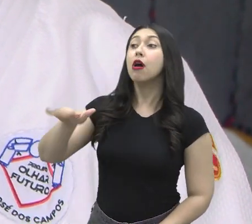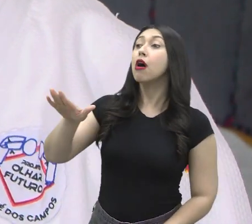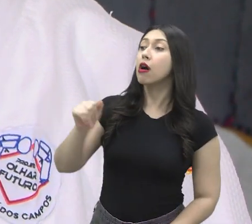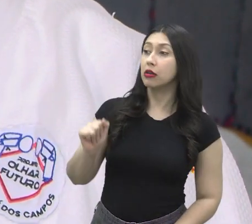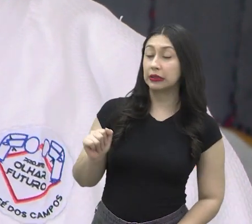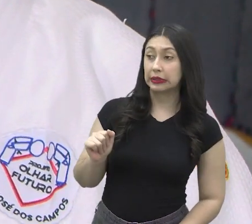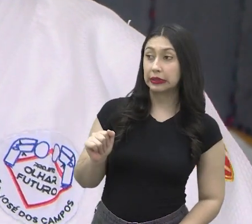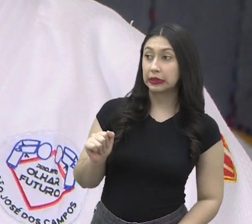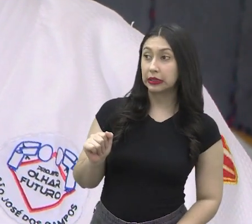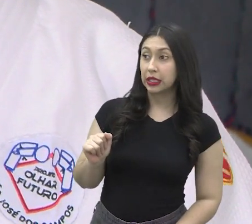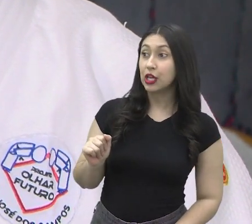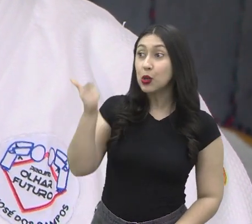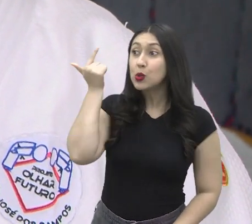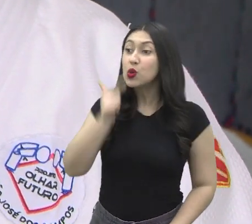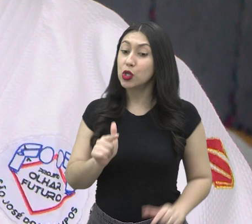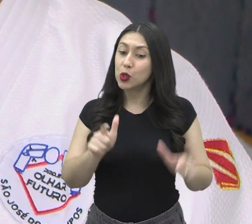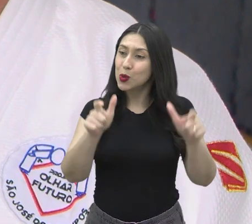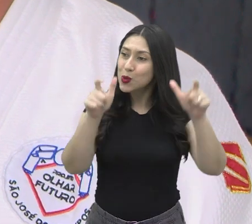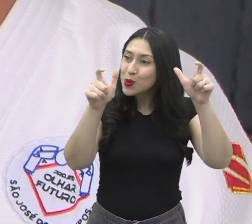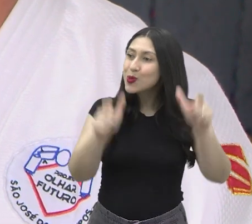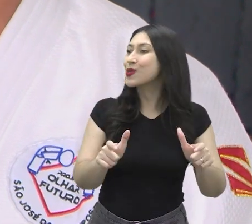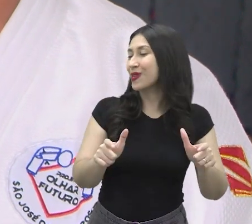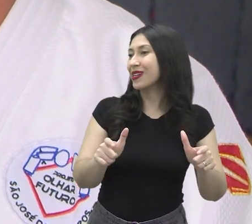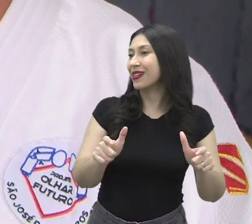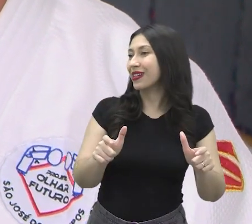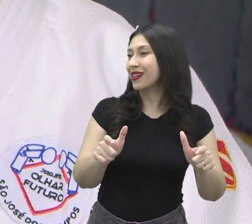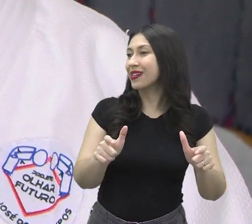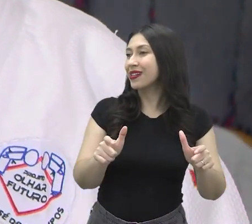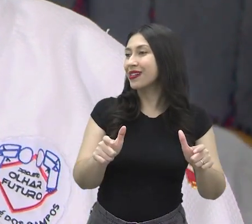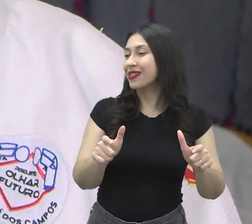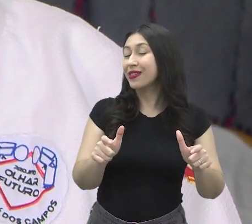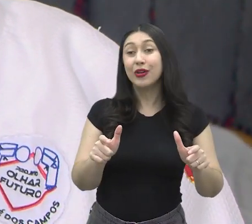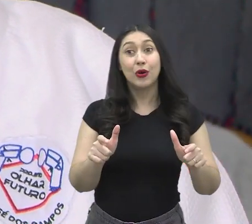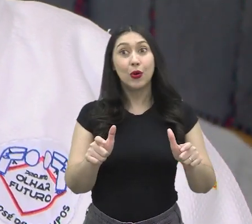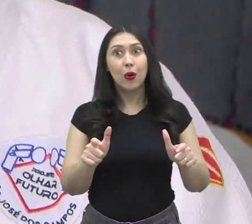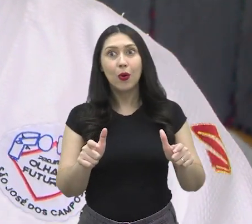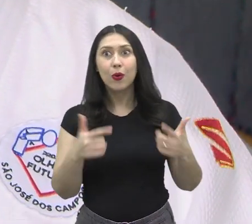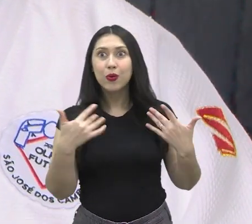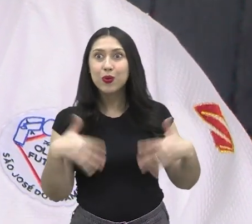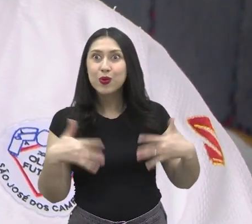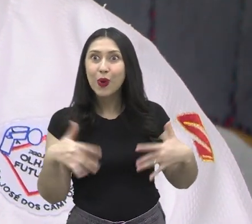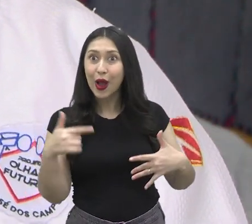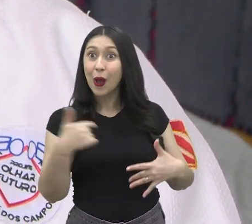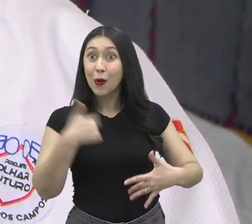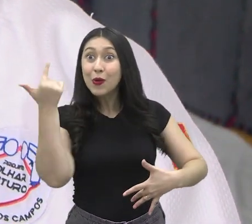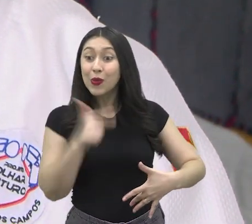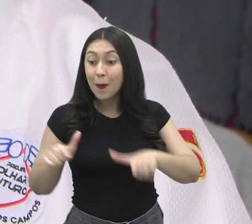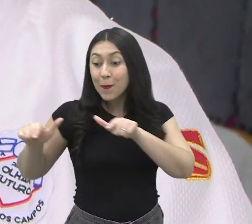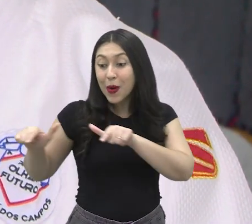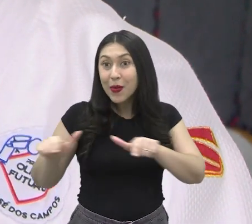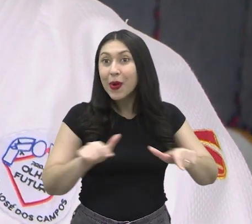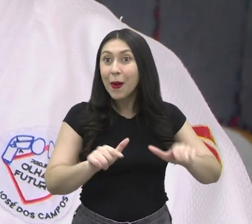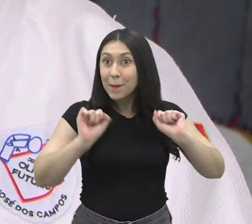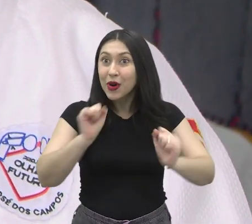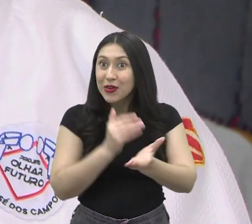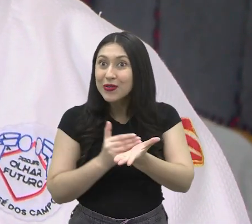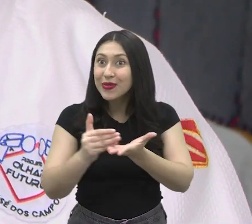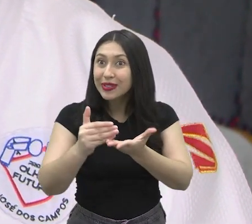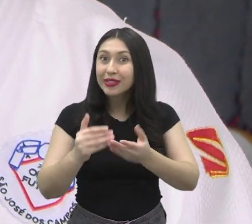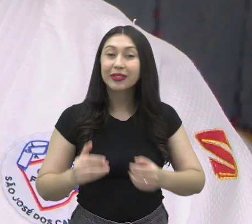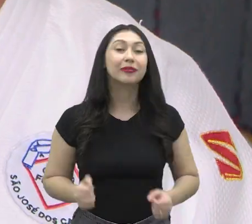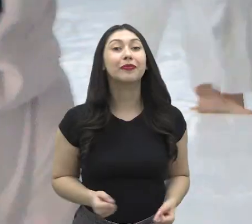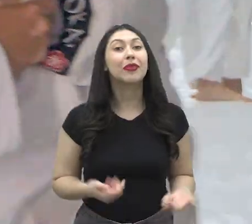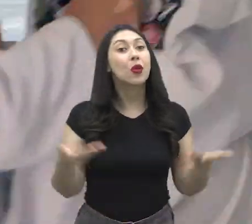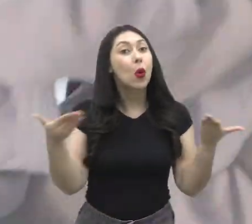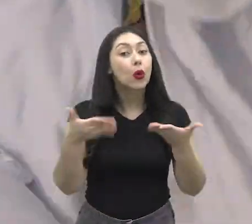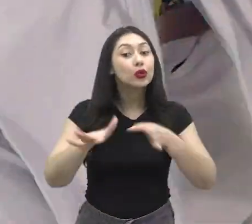disse ao Jefferson, seguinte, cara, conseguimos aqui um lugar, né? Eu falei assim, eu consegui os tatames, então dá pra gente começar,